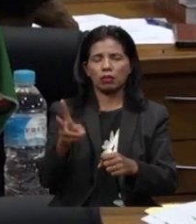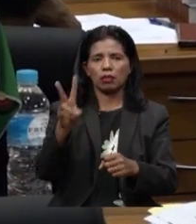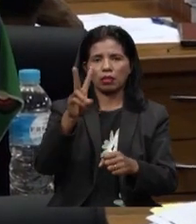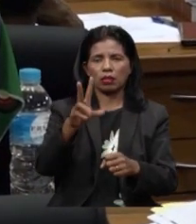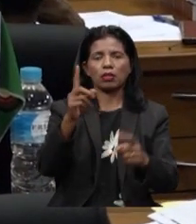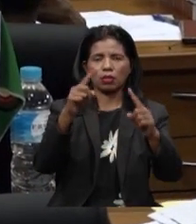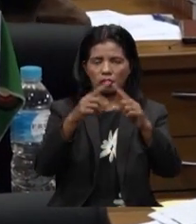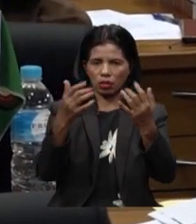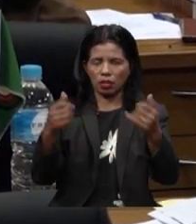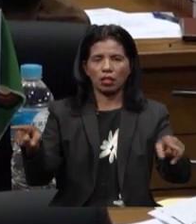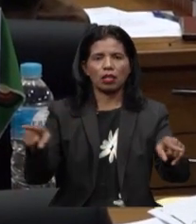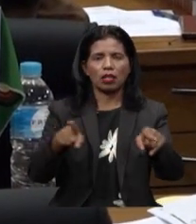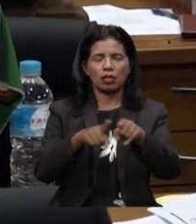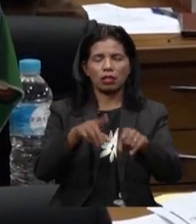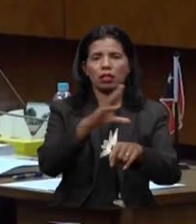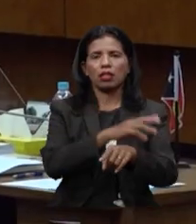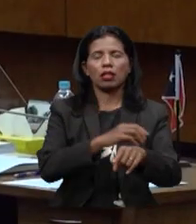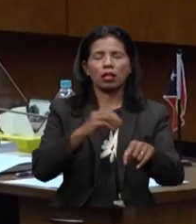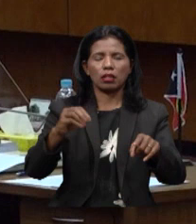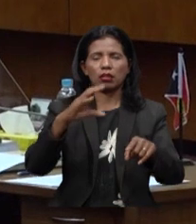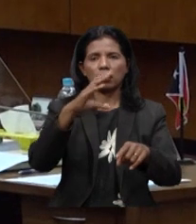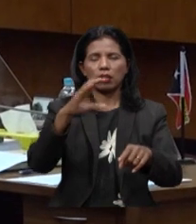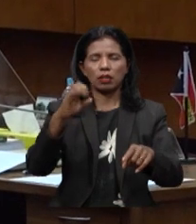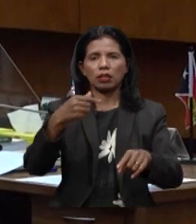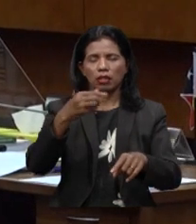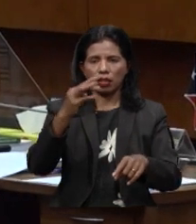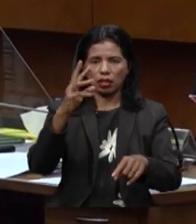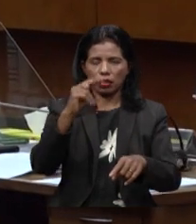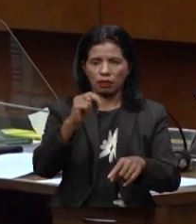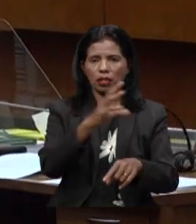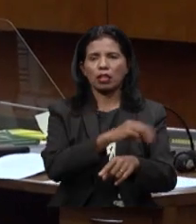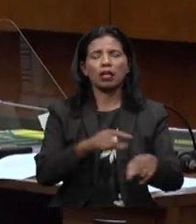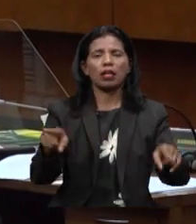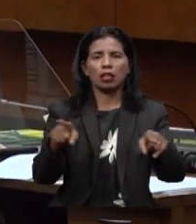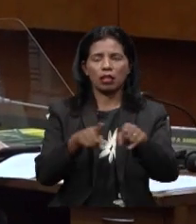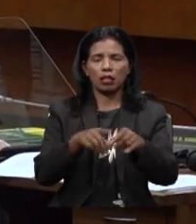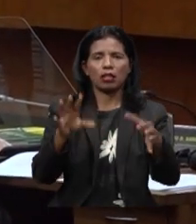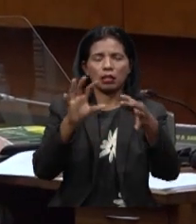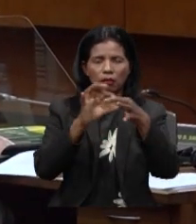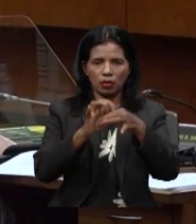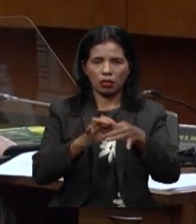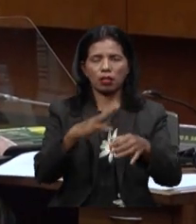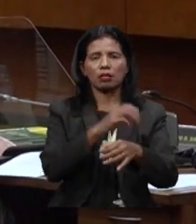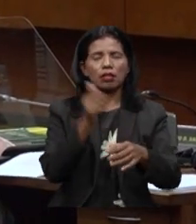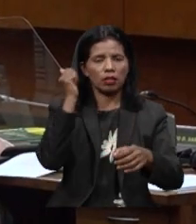to agora, hanesan coordenadora comercial ia GMN, além de ne hanesan membro ativo,